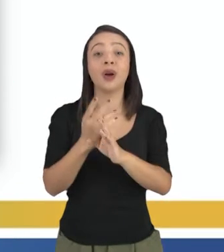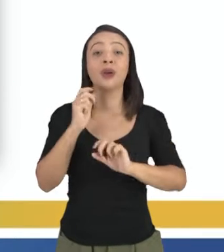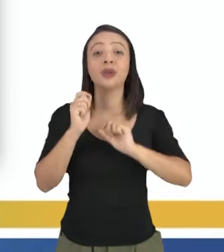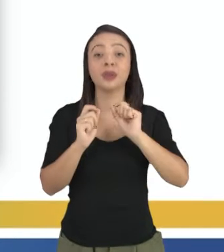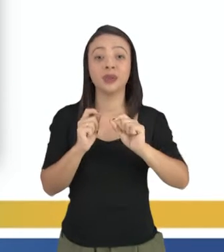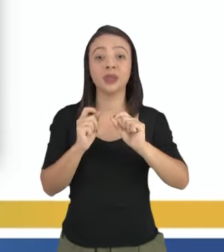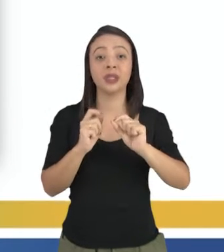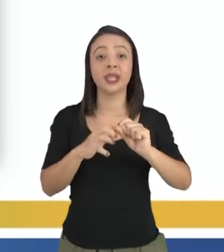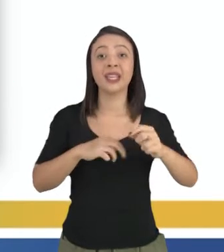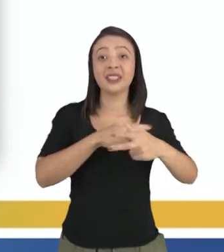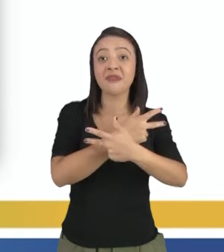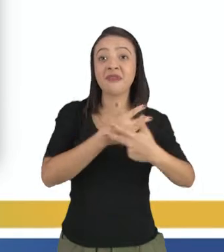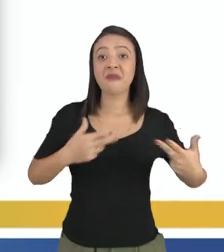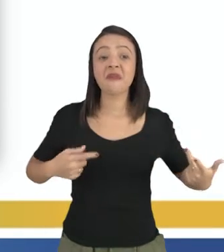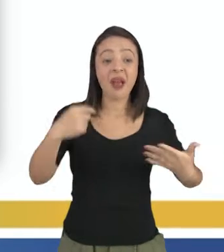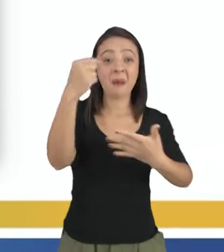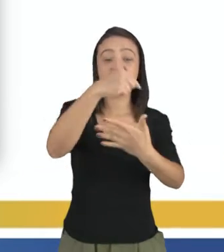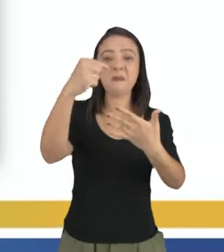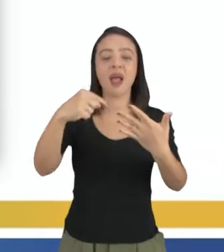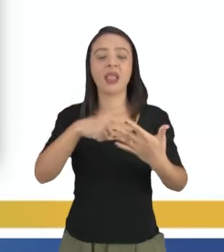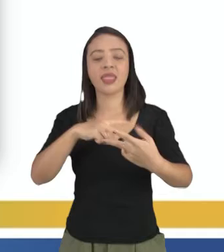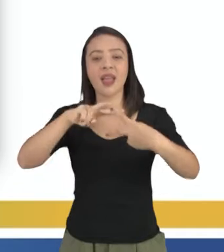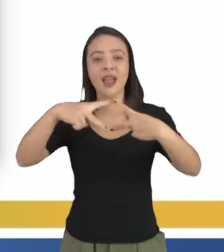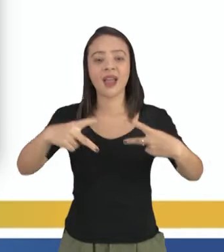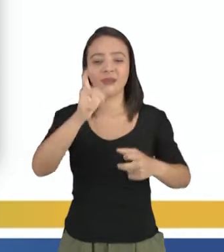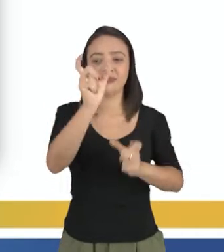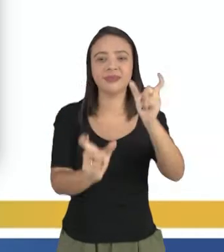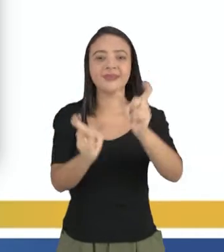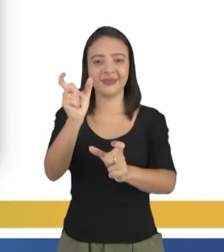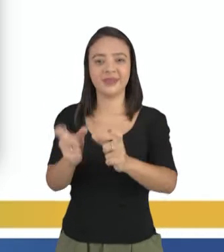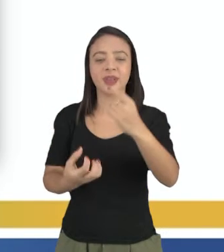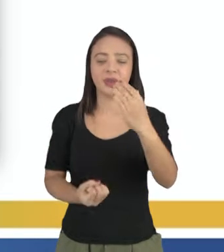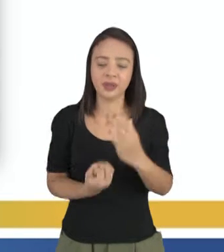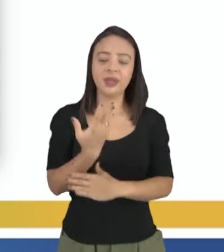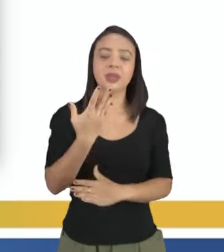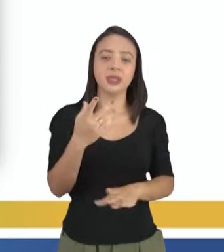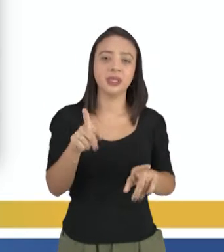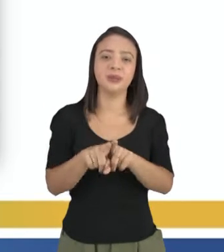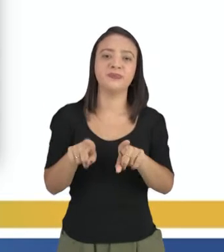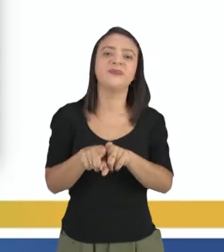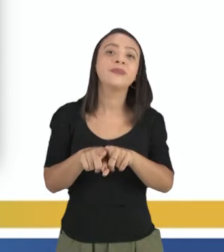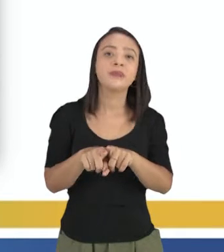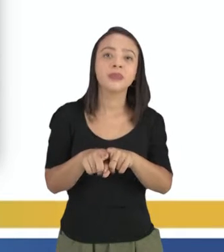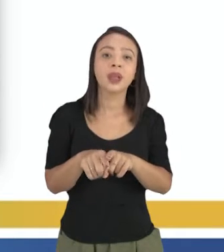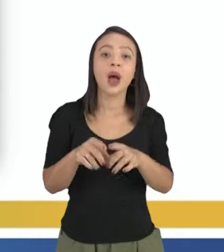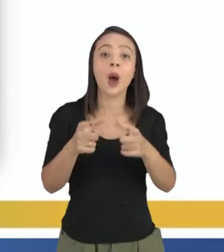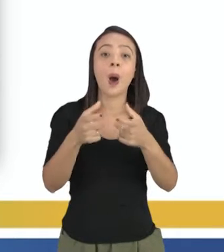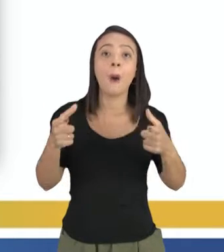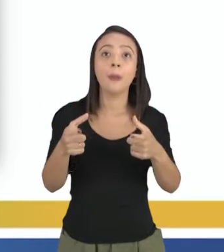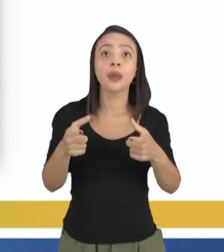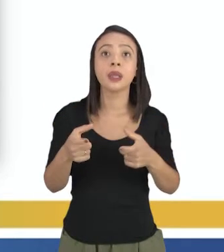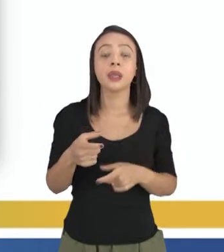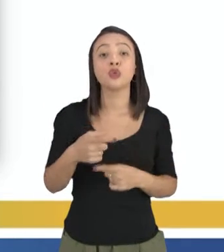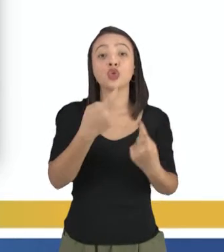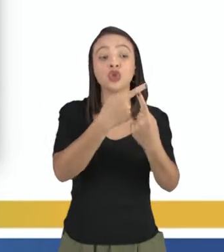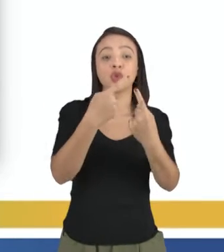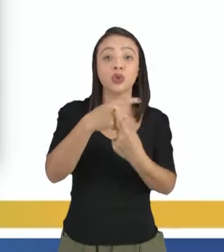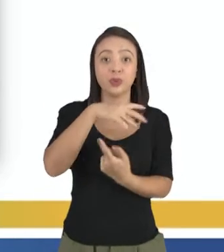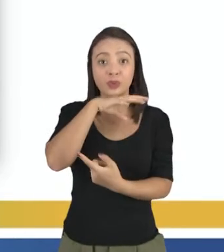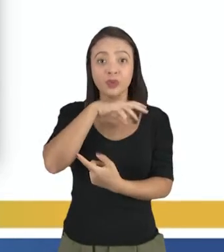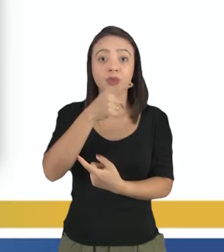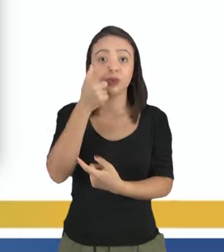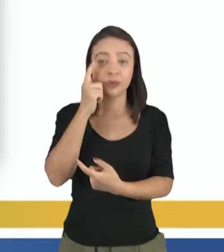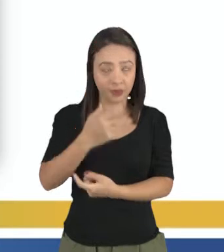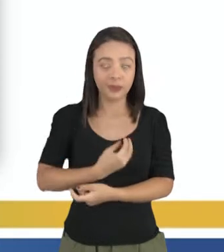diversidade genética entre os indivíduos, né? E isso é gerado na reprodução e aumenta as chances de sobrevivência das espécies de